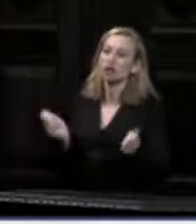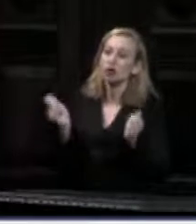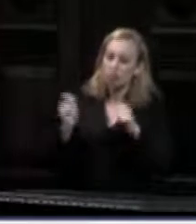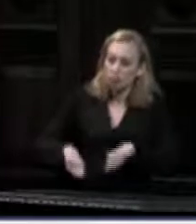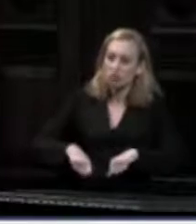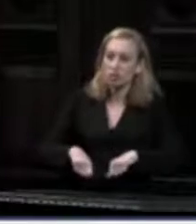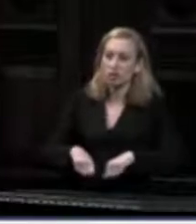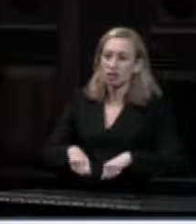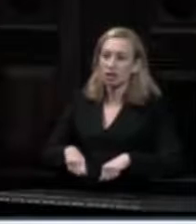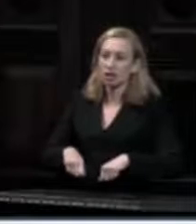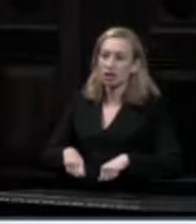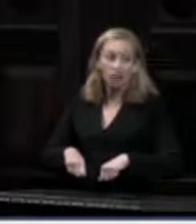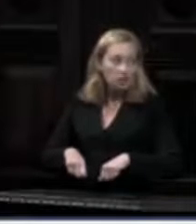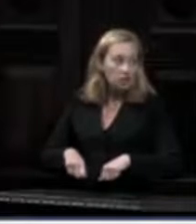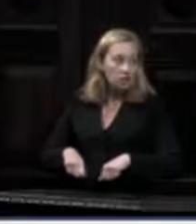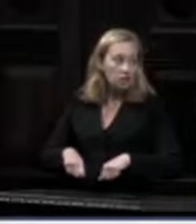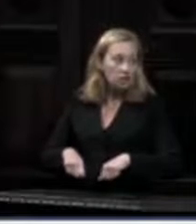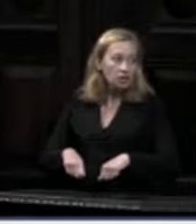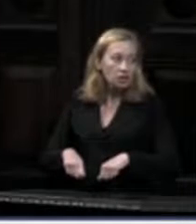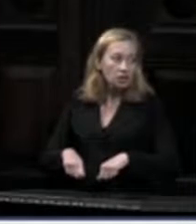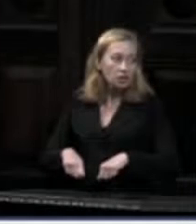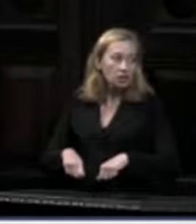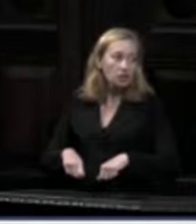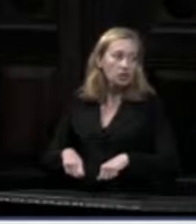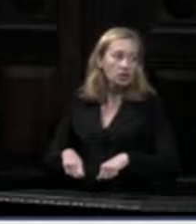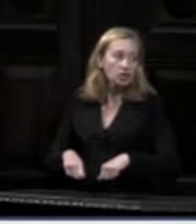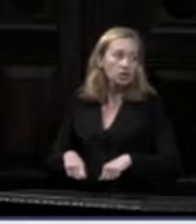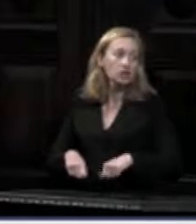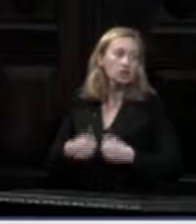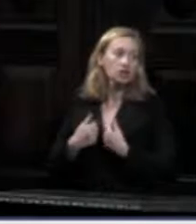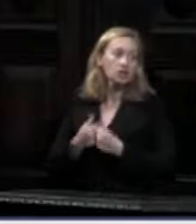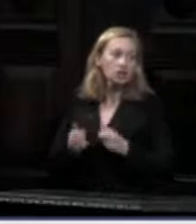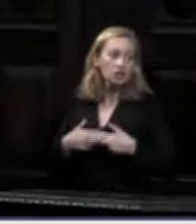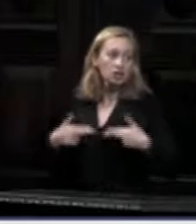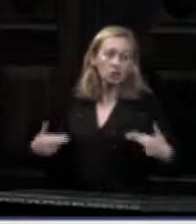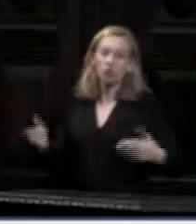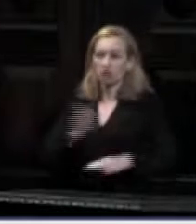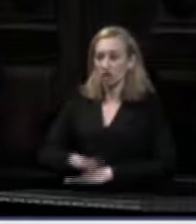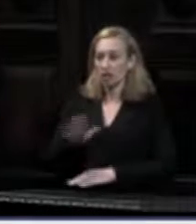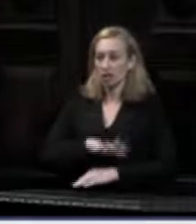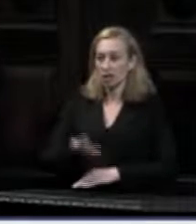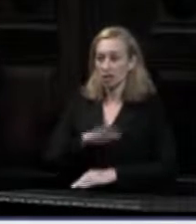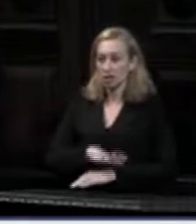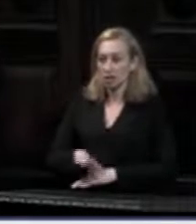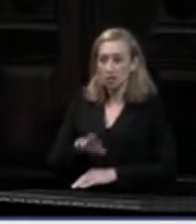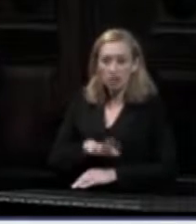da legalização dos legalização e transporte de crianças